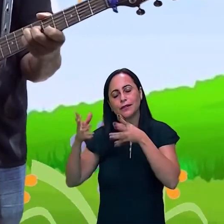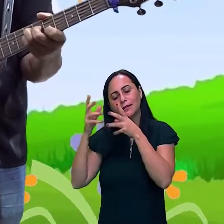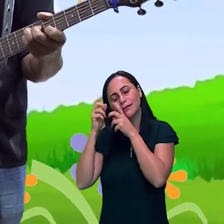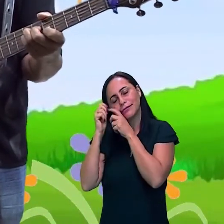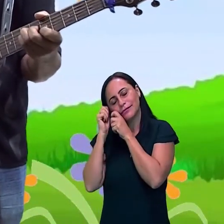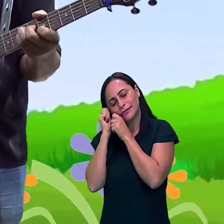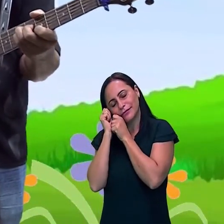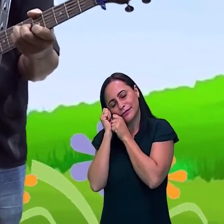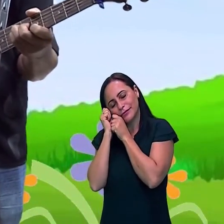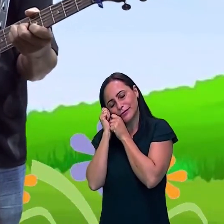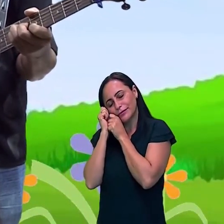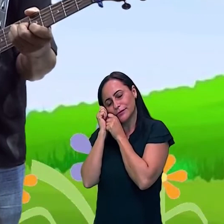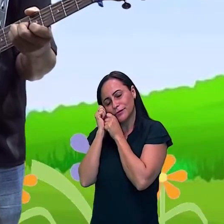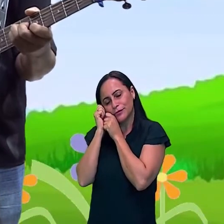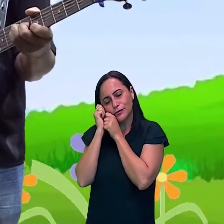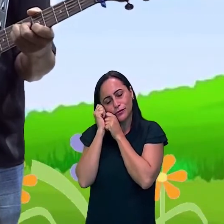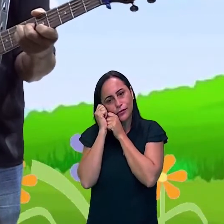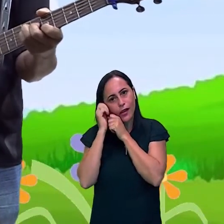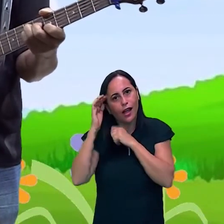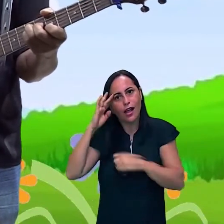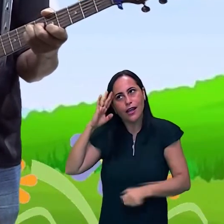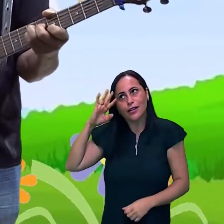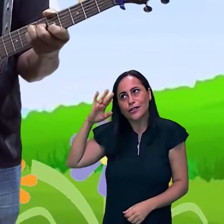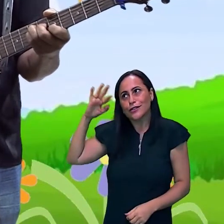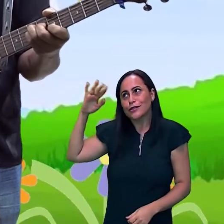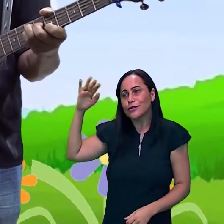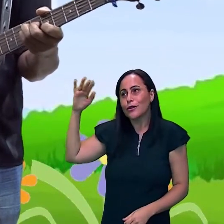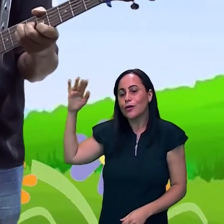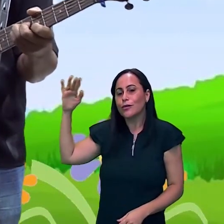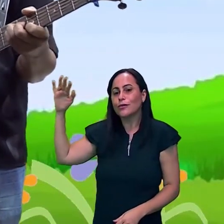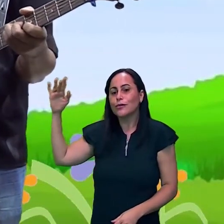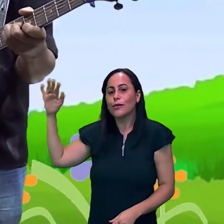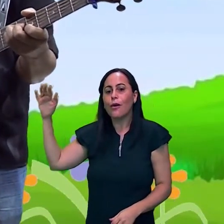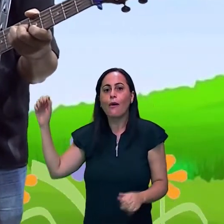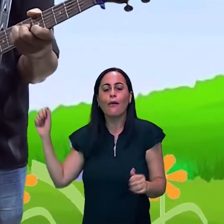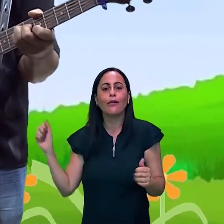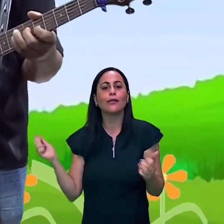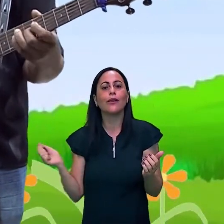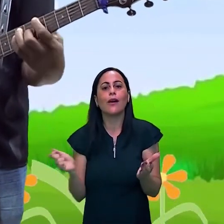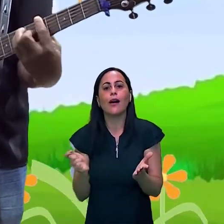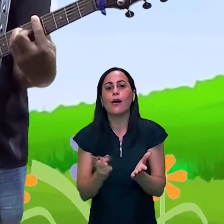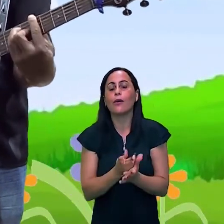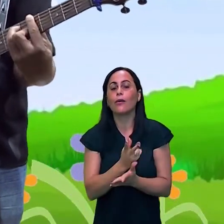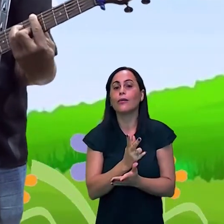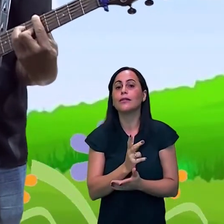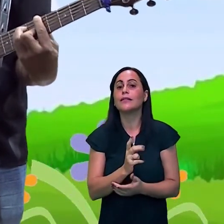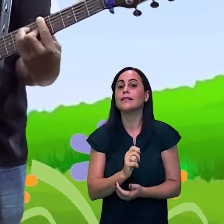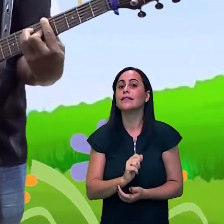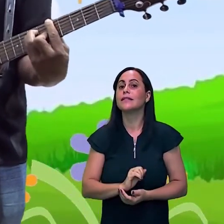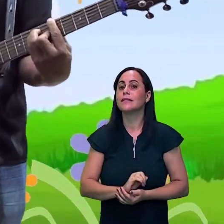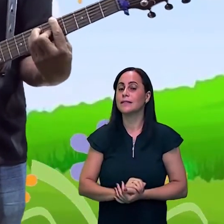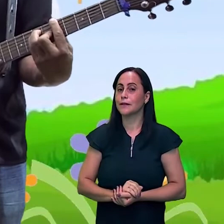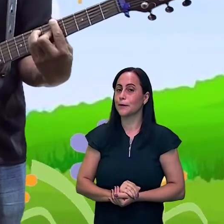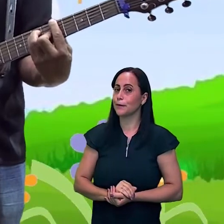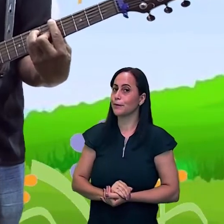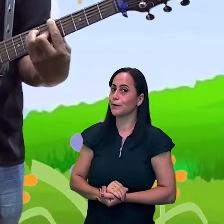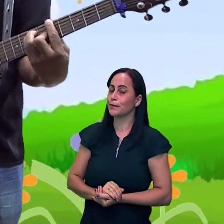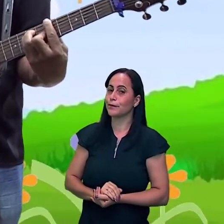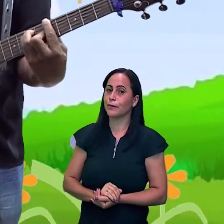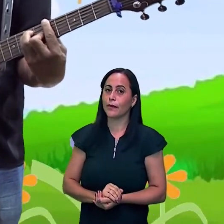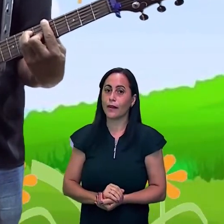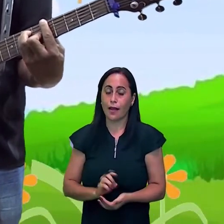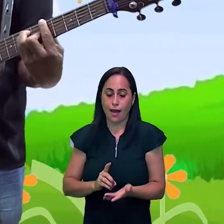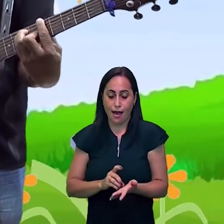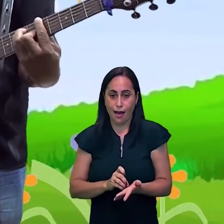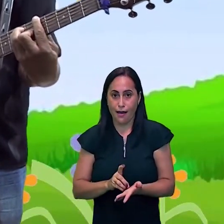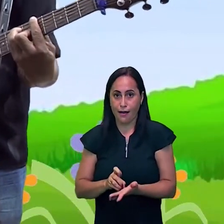adormeceu. Em meio do seu sono, algo então aconteceu.